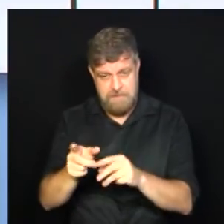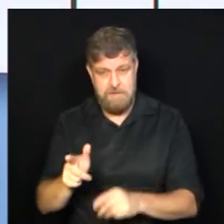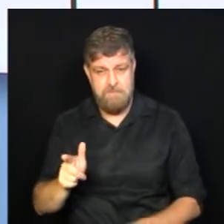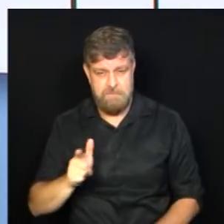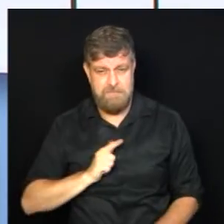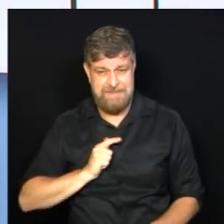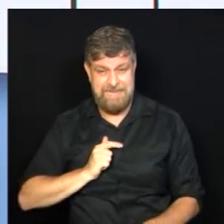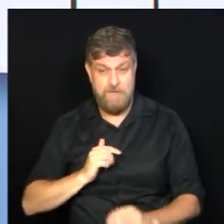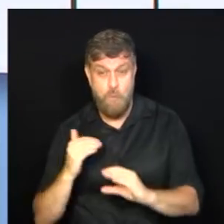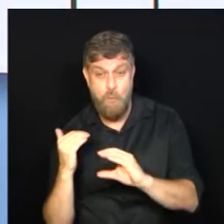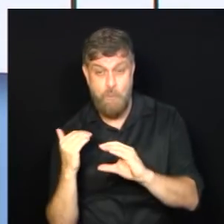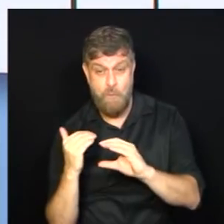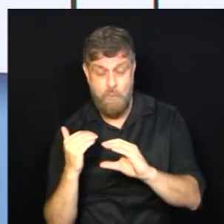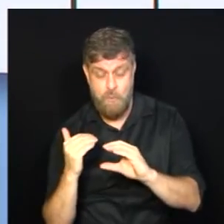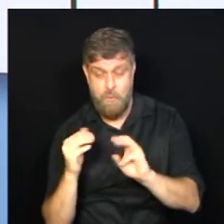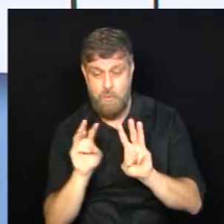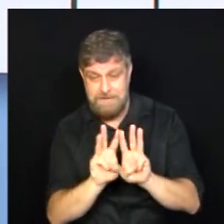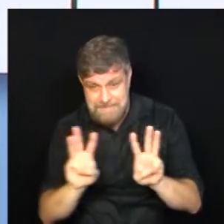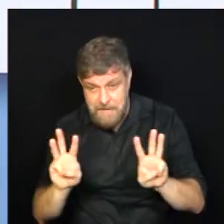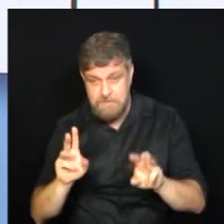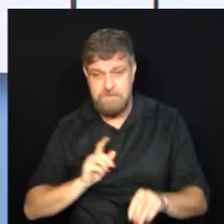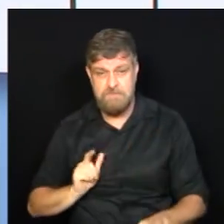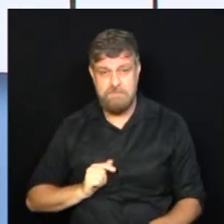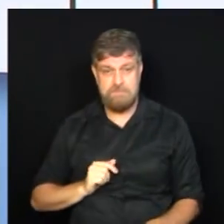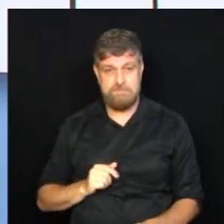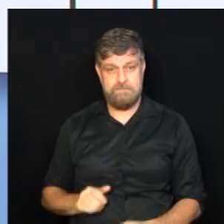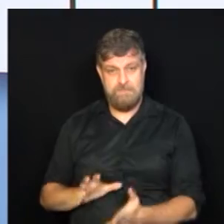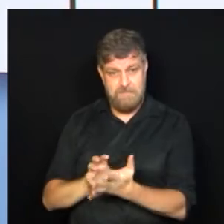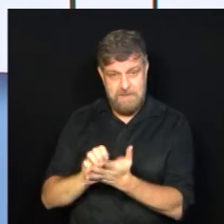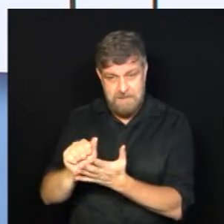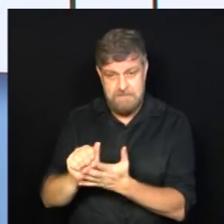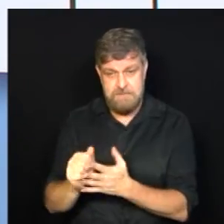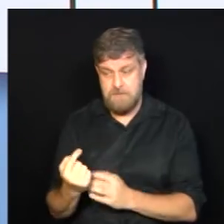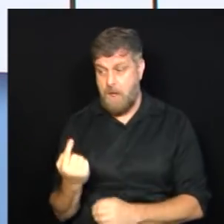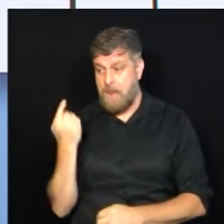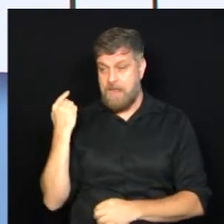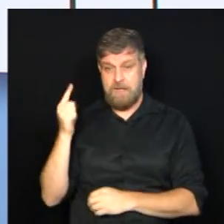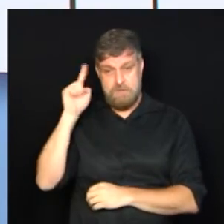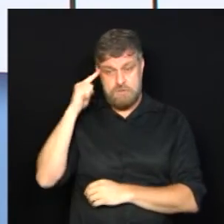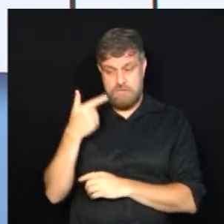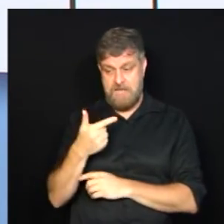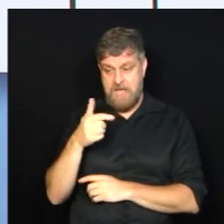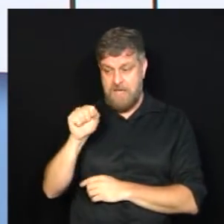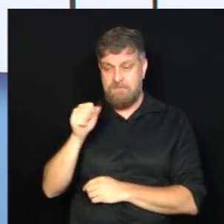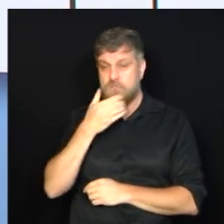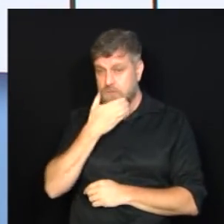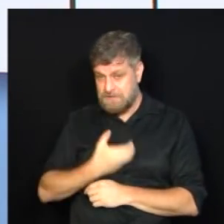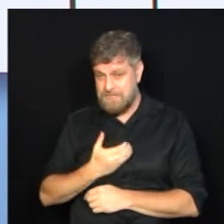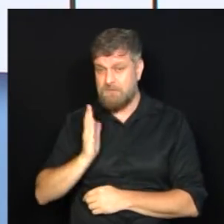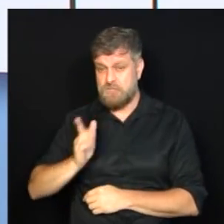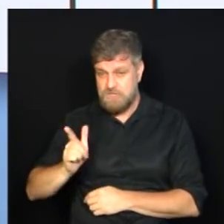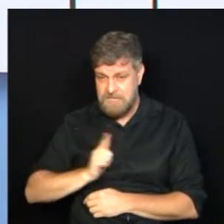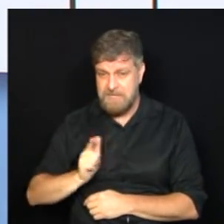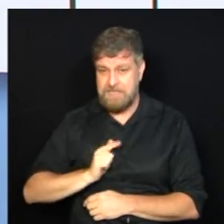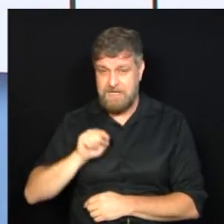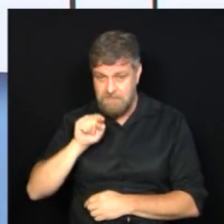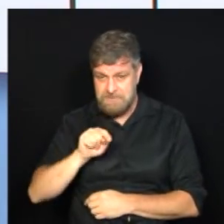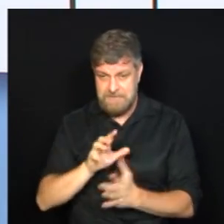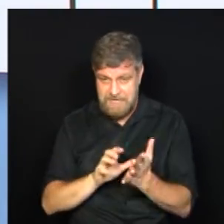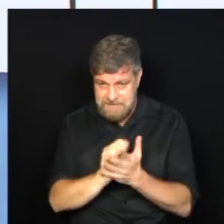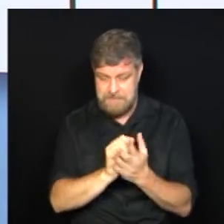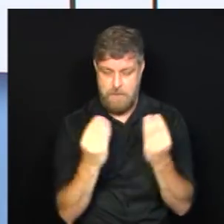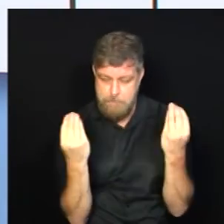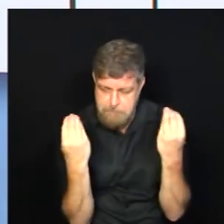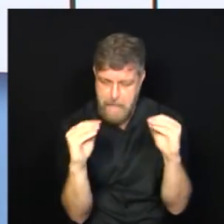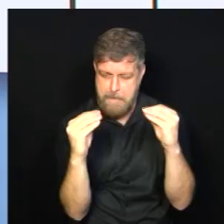www.irazaleilões.com.br. Lembrando que os lances foram abertos em 28 de dezembro. Então, já tem lá os lances, você tem que preencher,